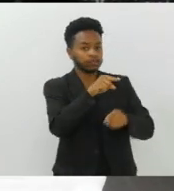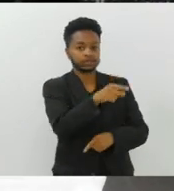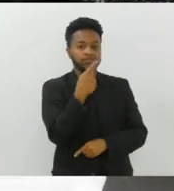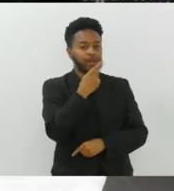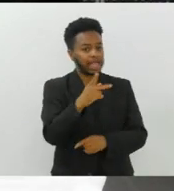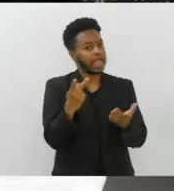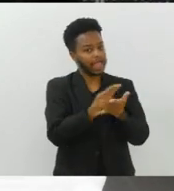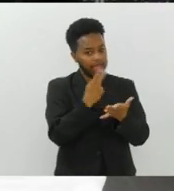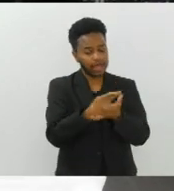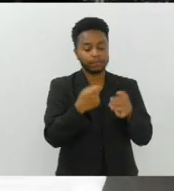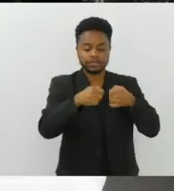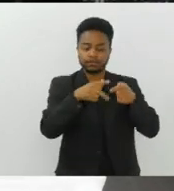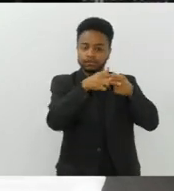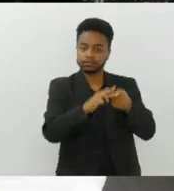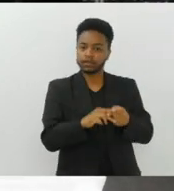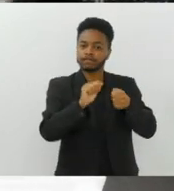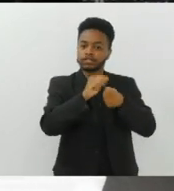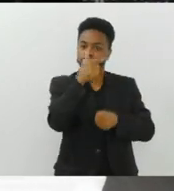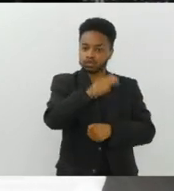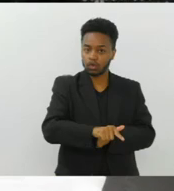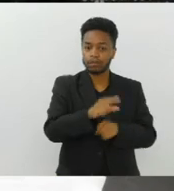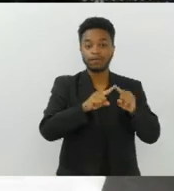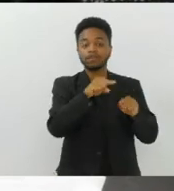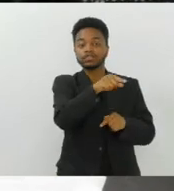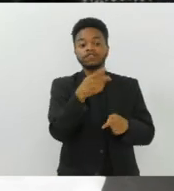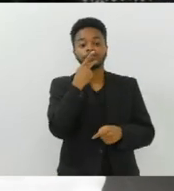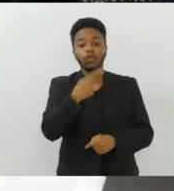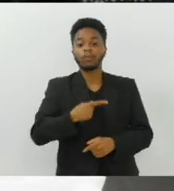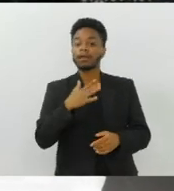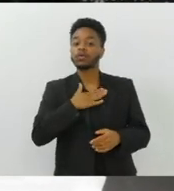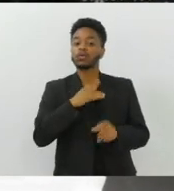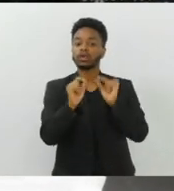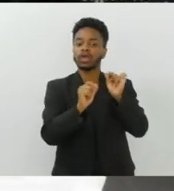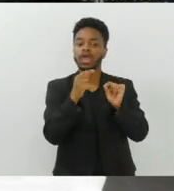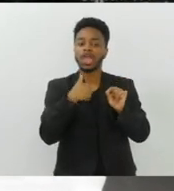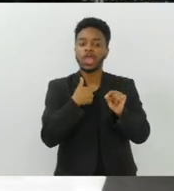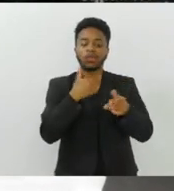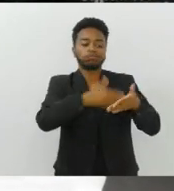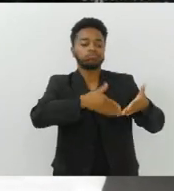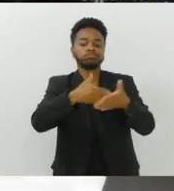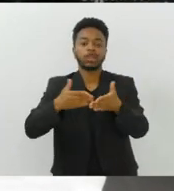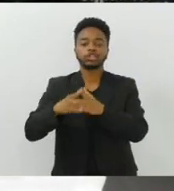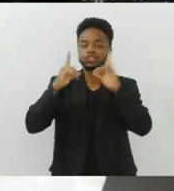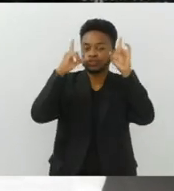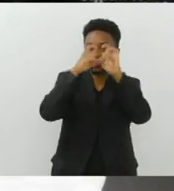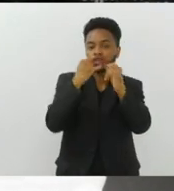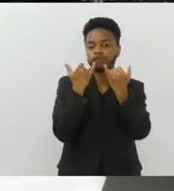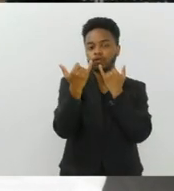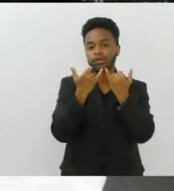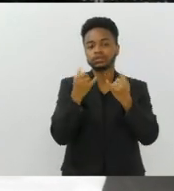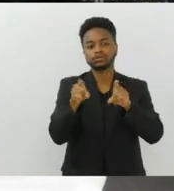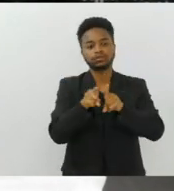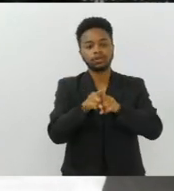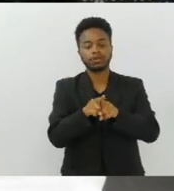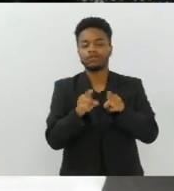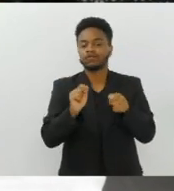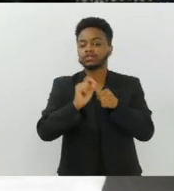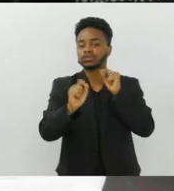está certo, refaça, Vossa Excelência disse para mim que eu estava dificultando a informação e fazendo com